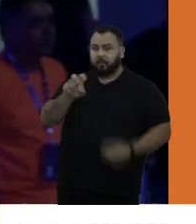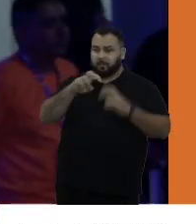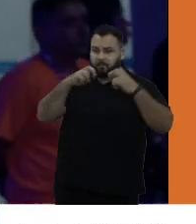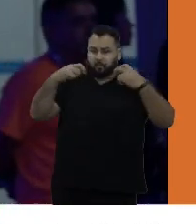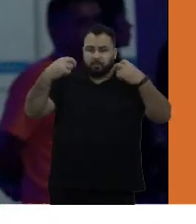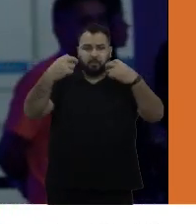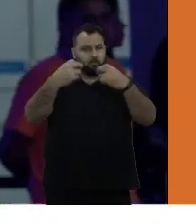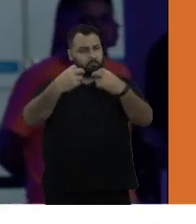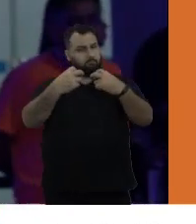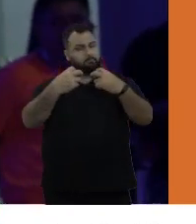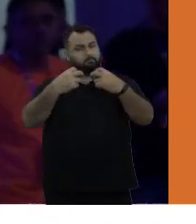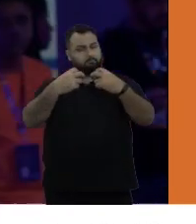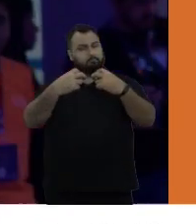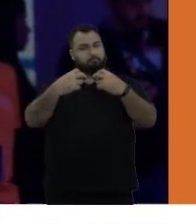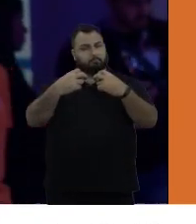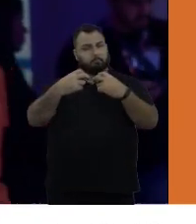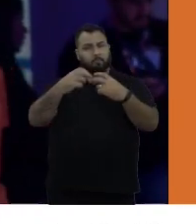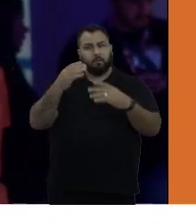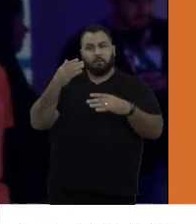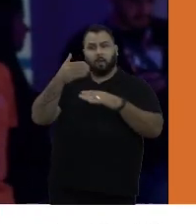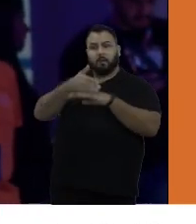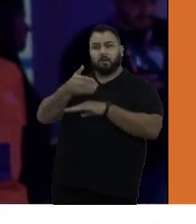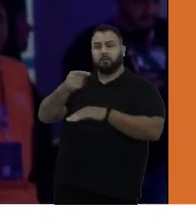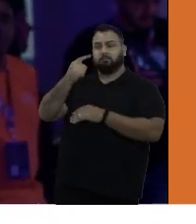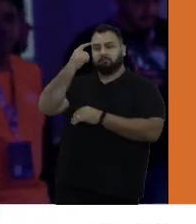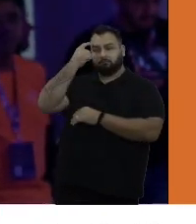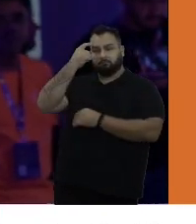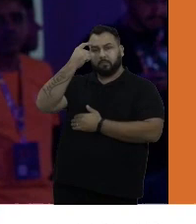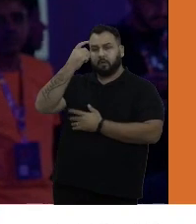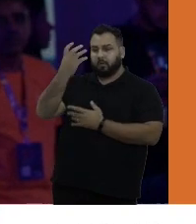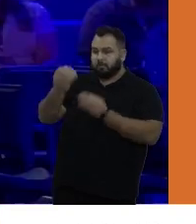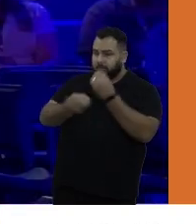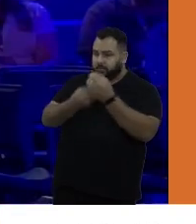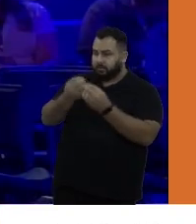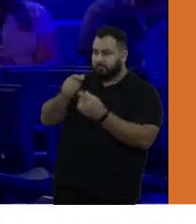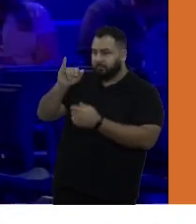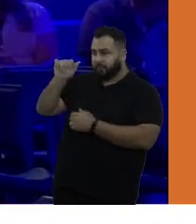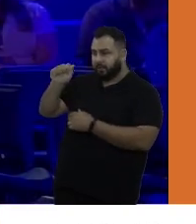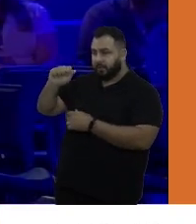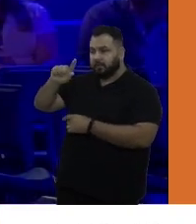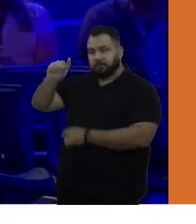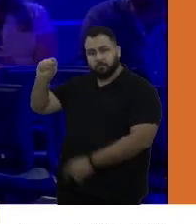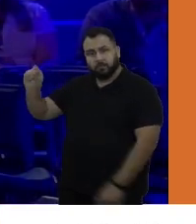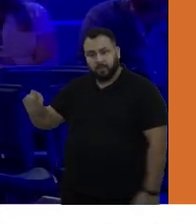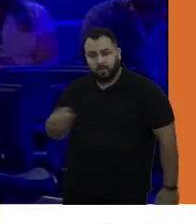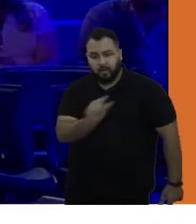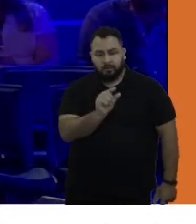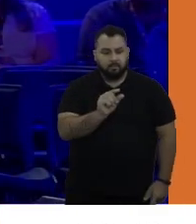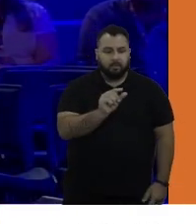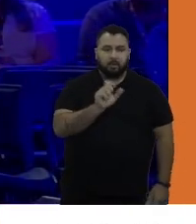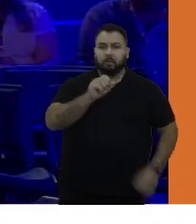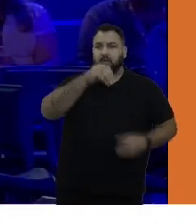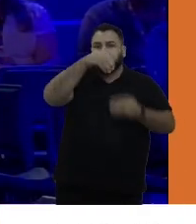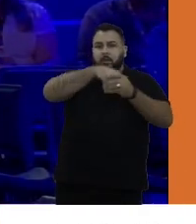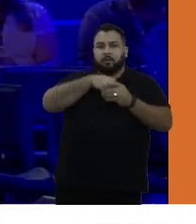reuniram e chegaram ao consenso de como que a gente traz a inteligência artificial para dentro do